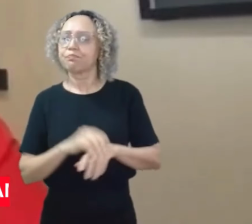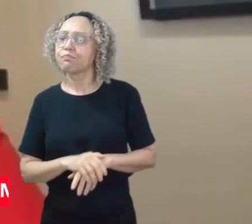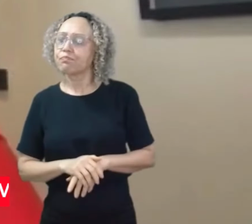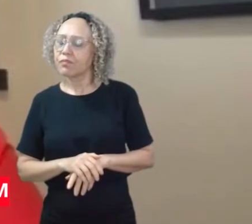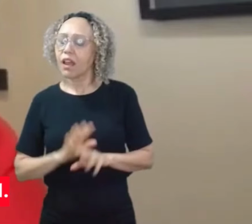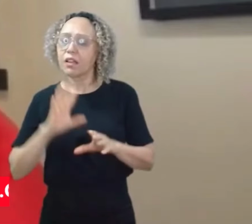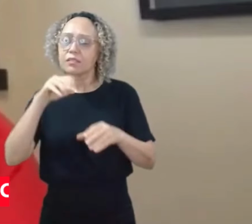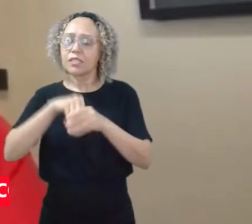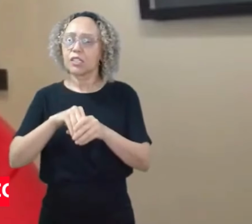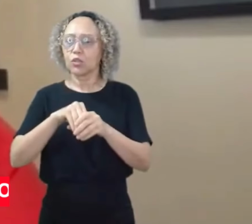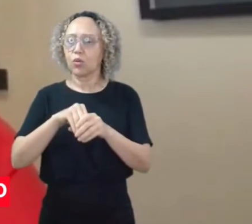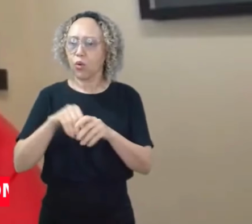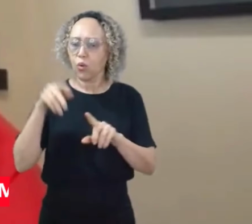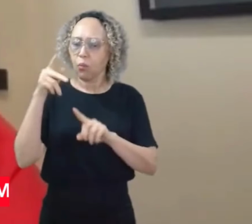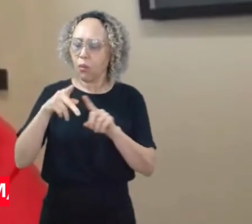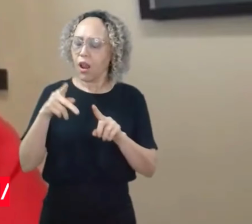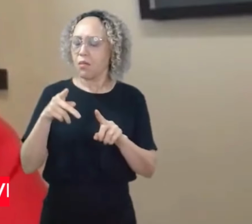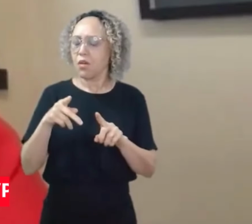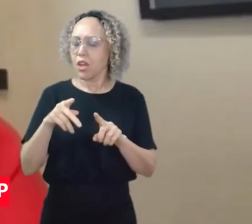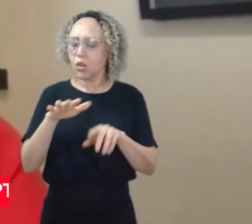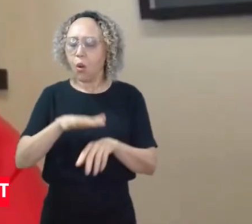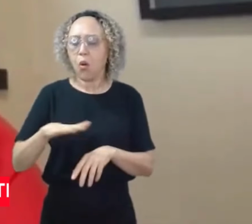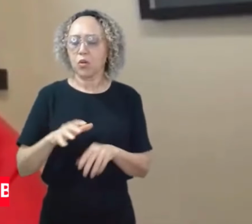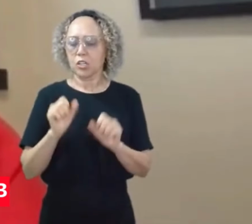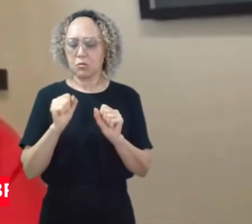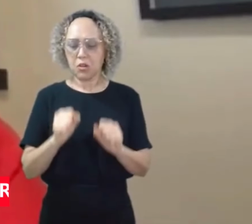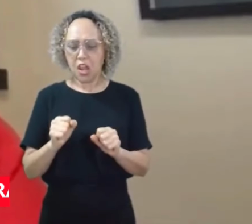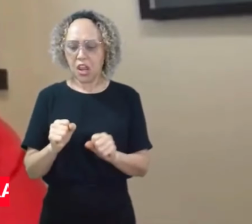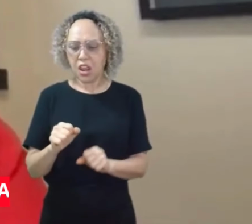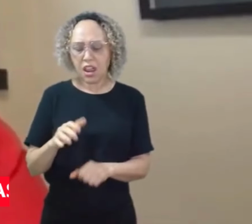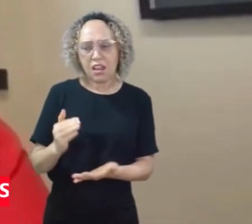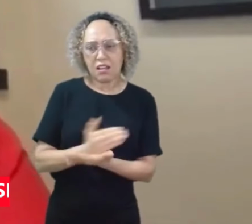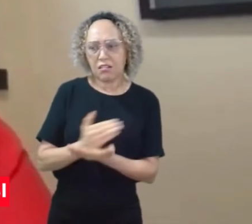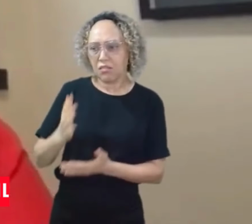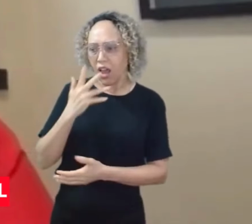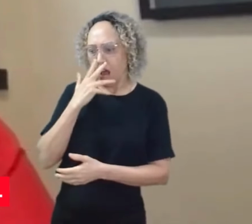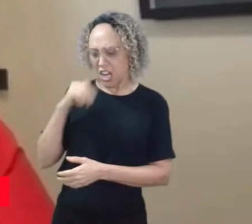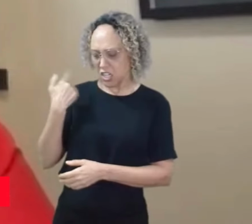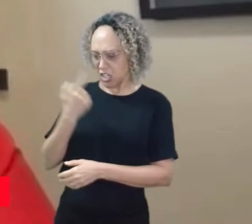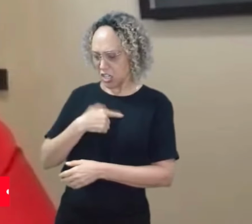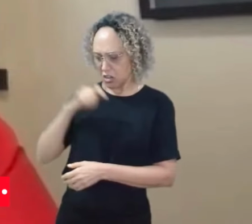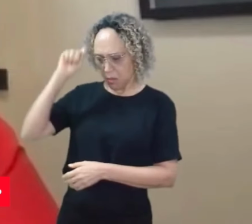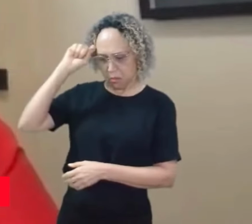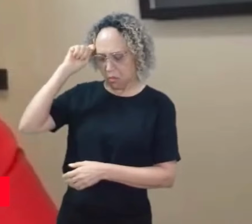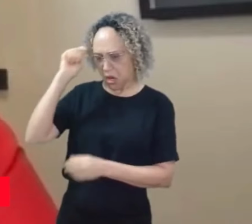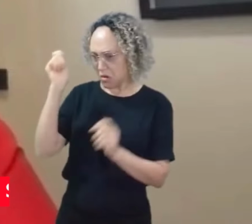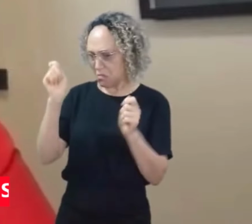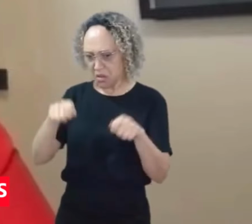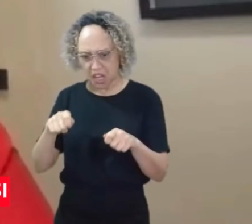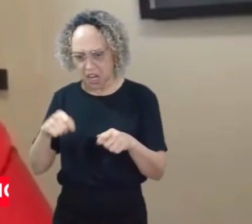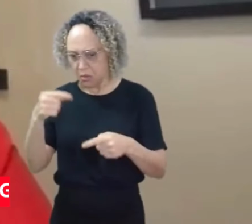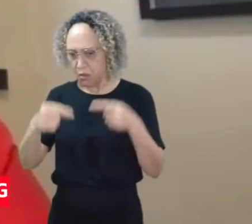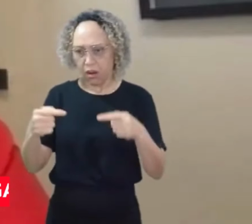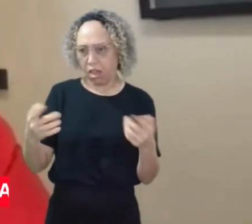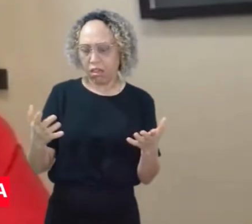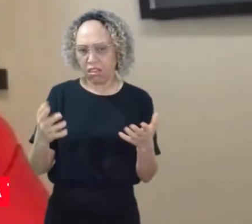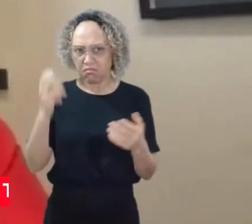poder, de achar que a gente não pode estar nesse lugar, de acharem também que a gente não tem a capacidade política e nem